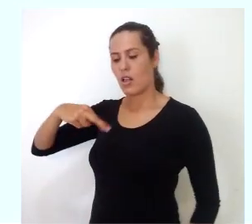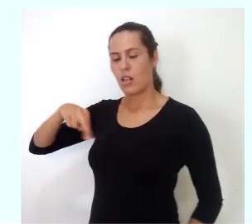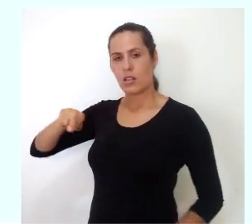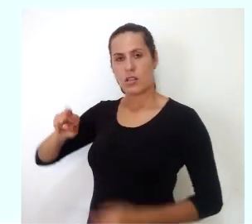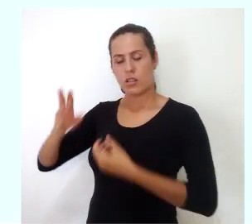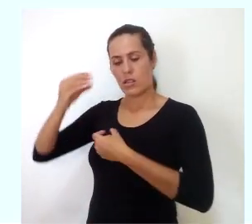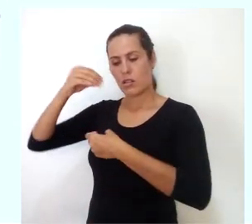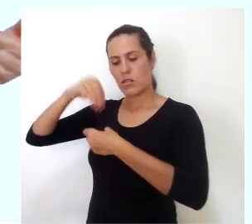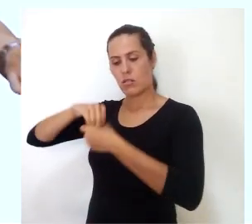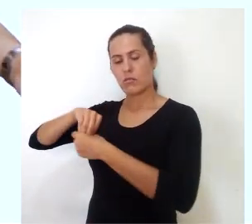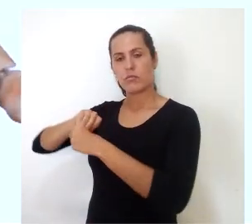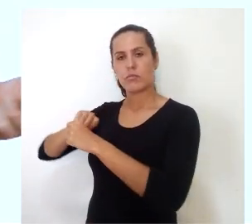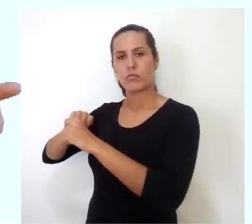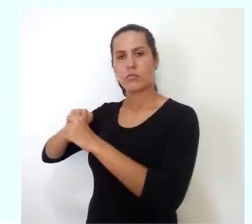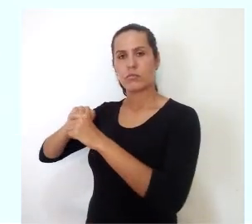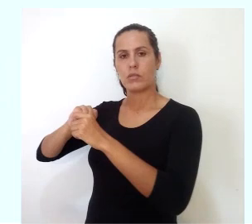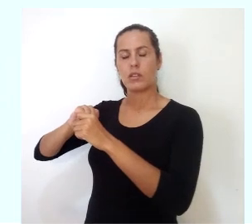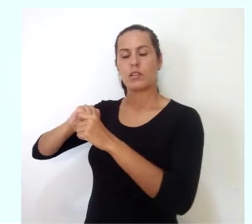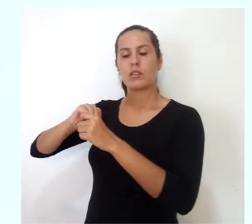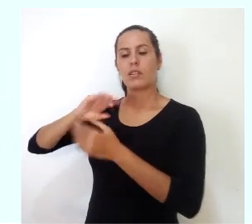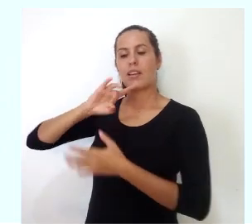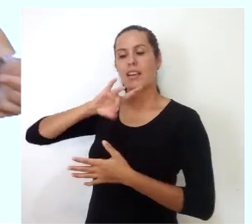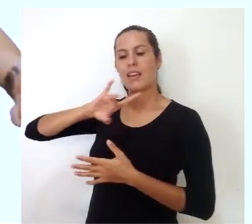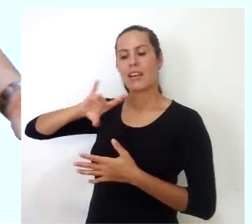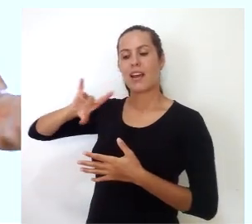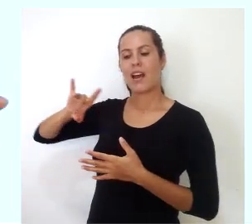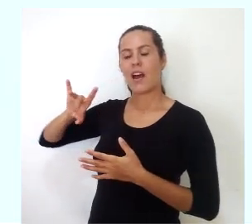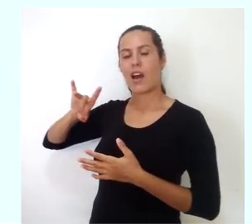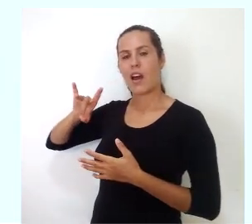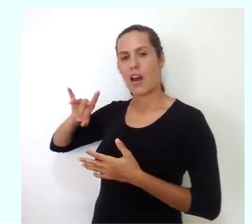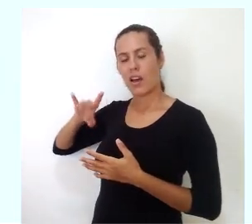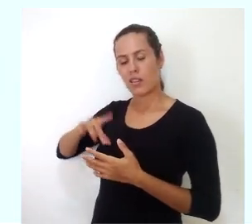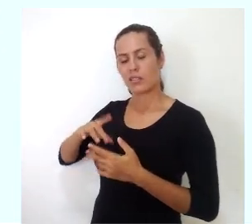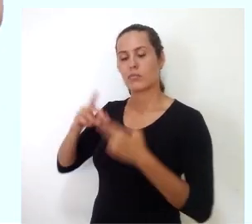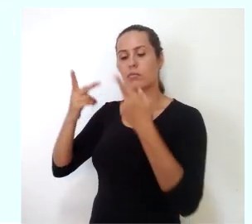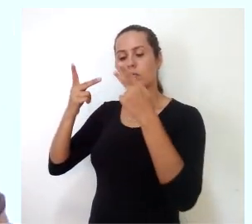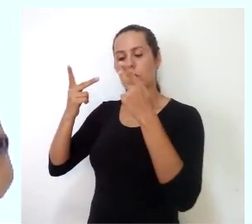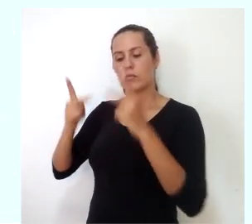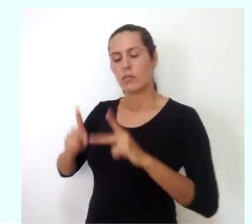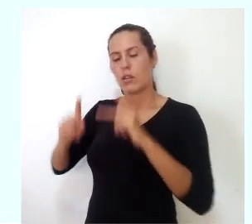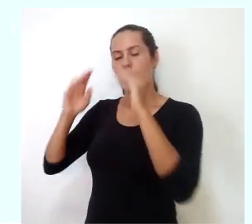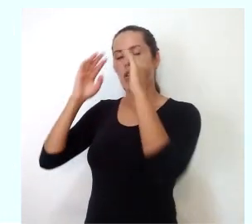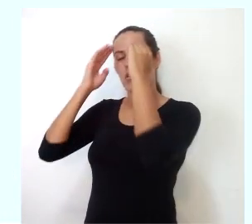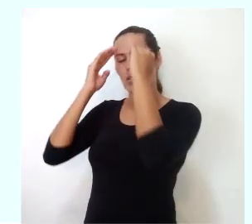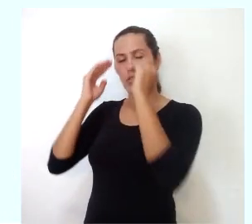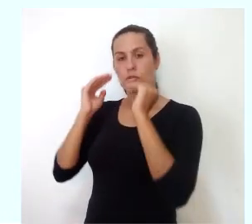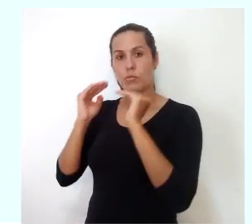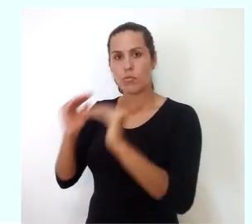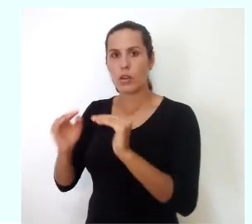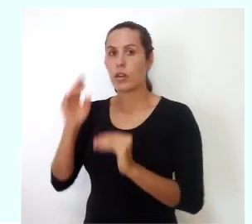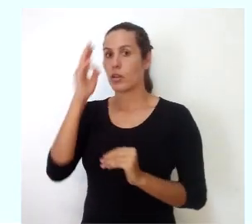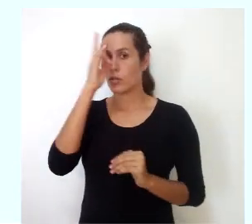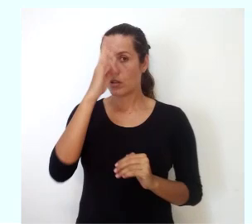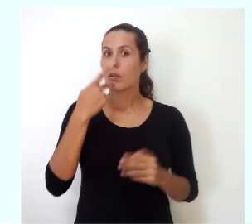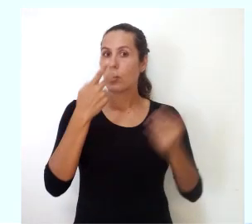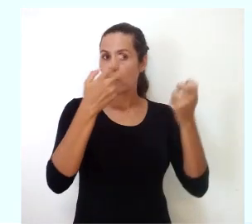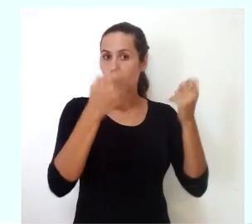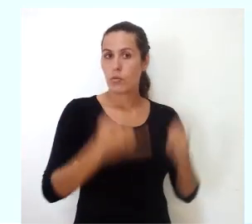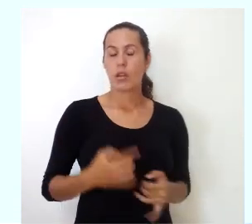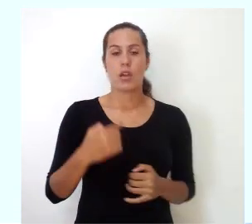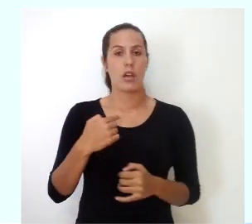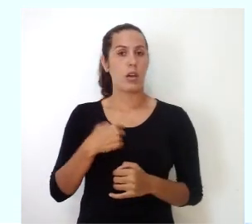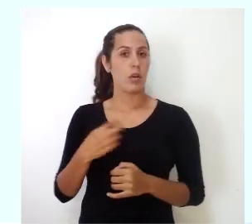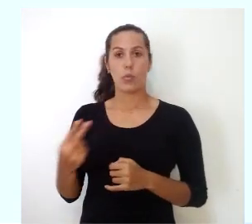interreligioso entre as religiões, o respeito. Lembram do que eu falei? Eu não posso